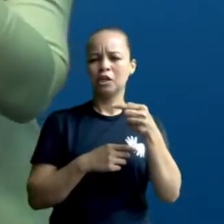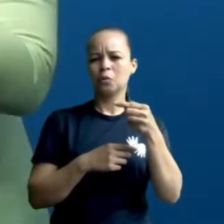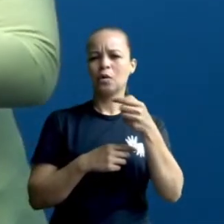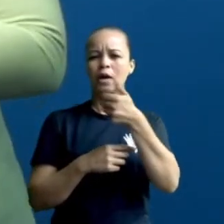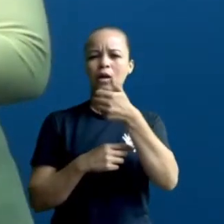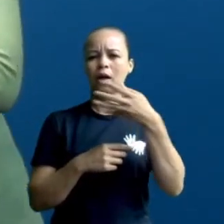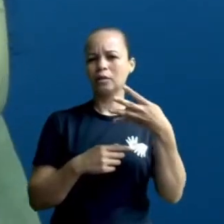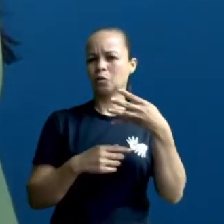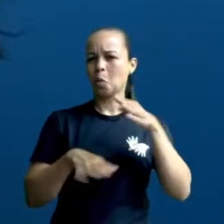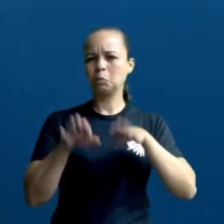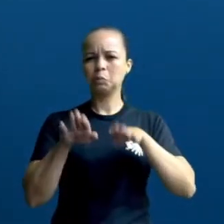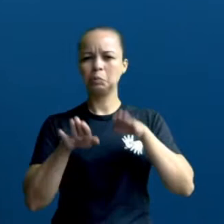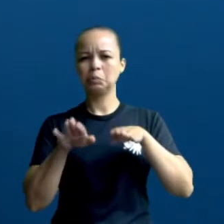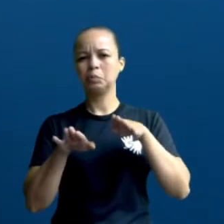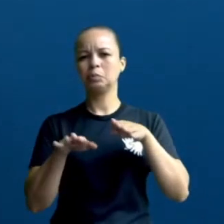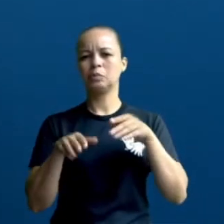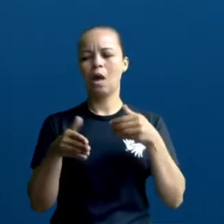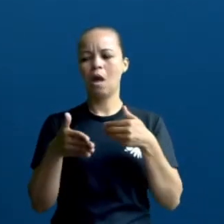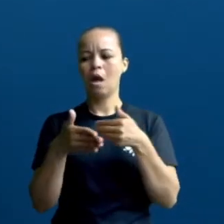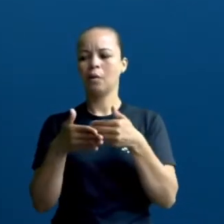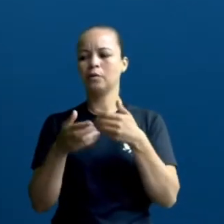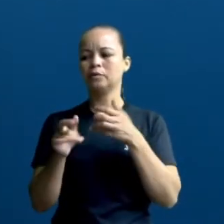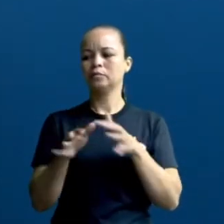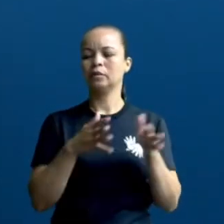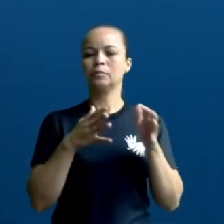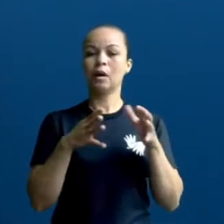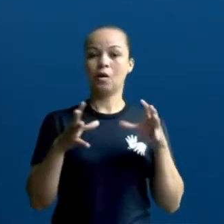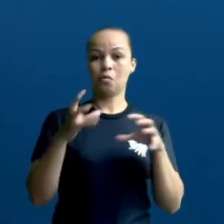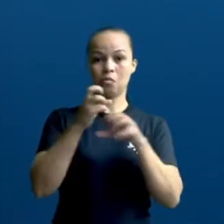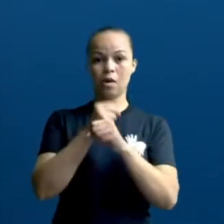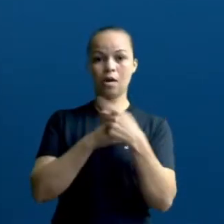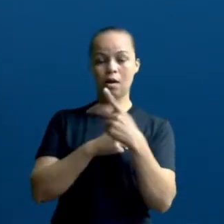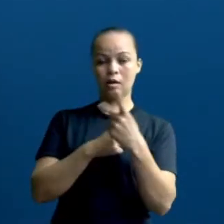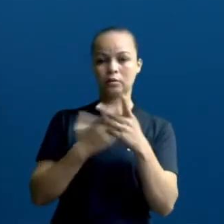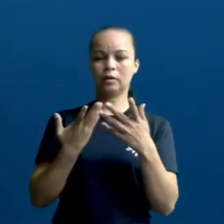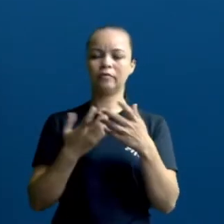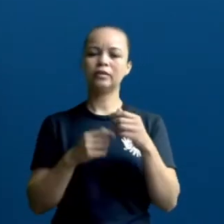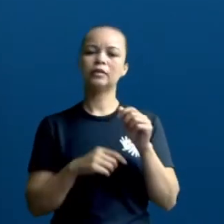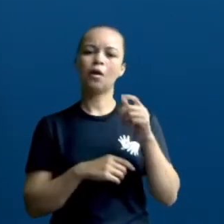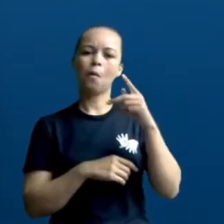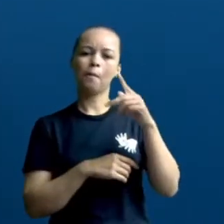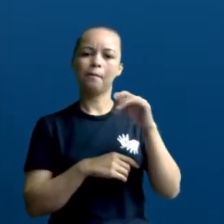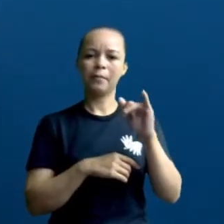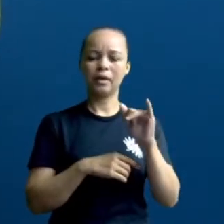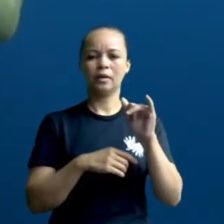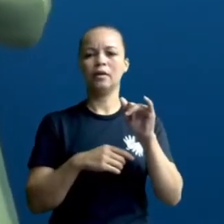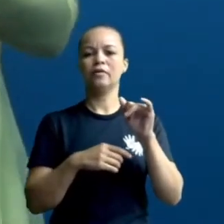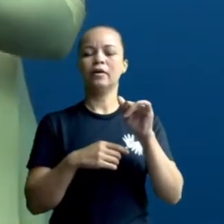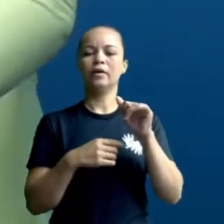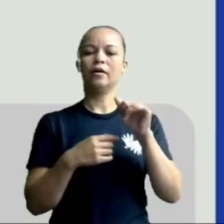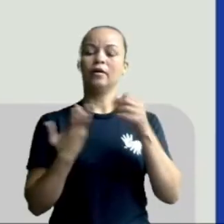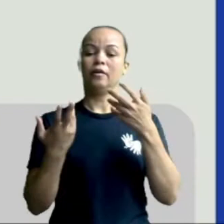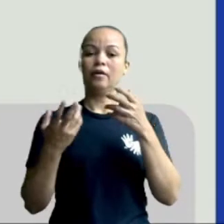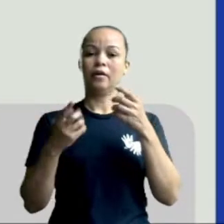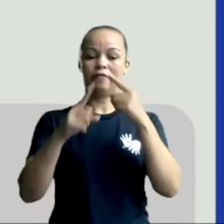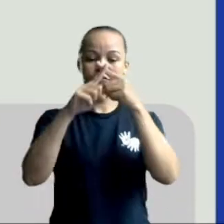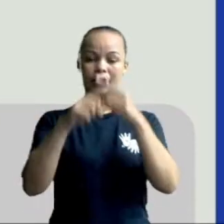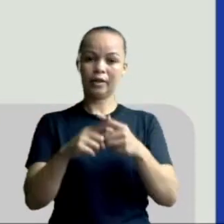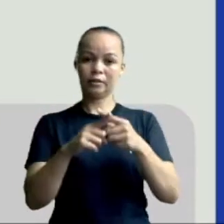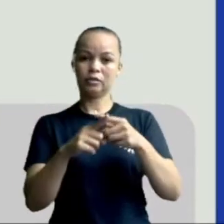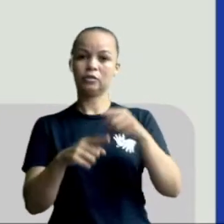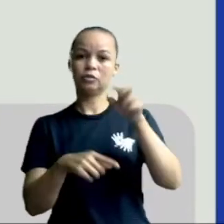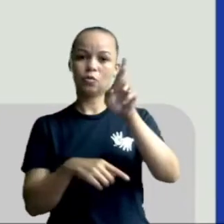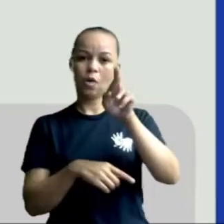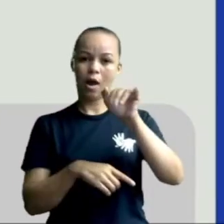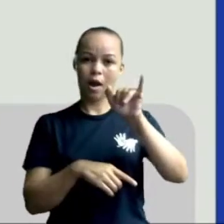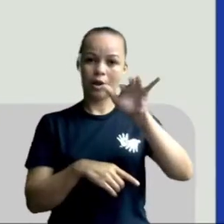3,14. E para eu calcular essa área, nada mais é do que o π vezes o raio ao quadrado. Olha o